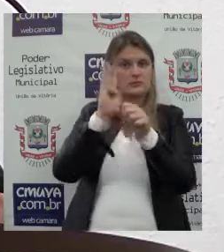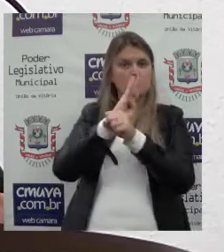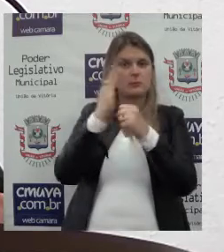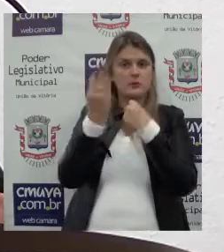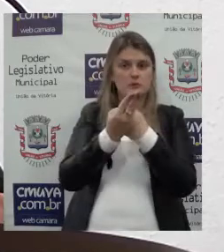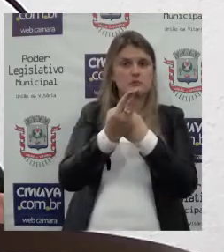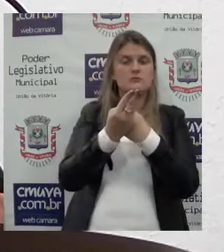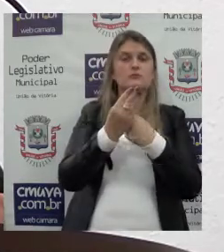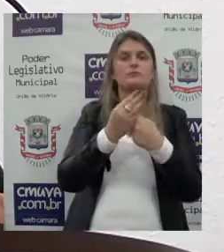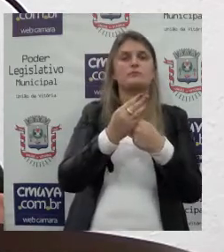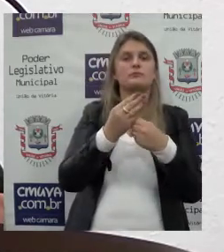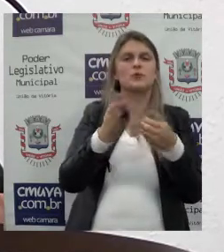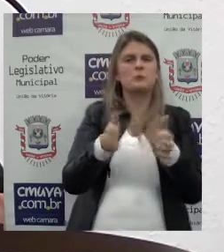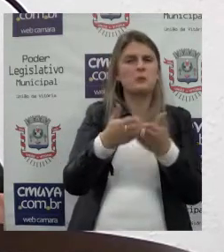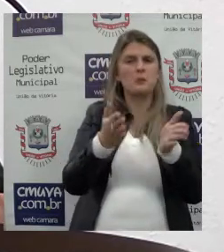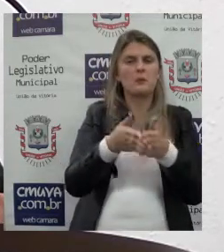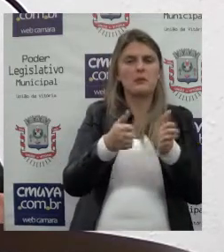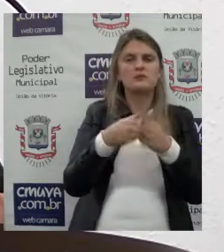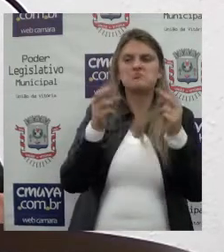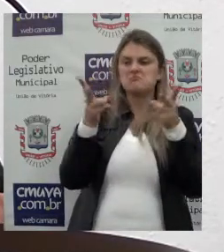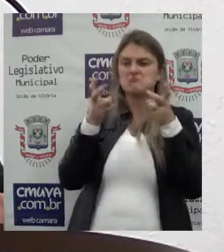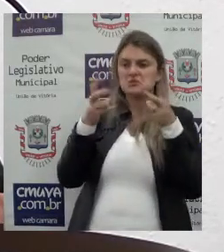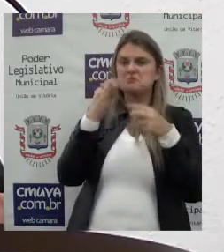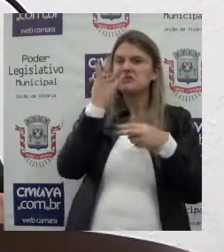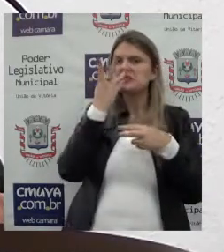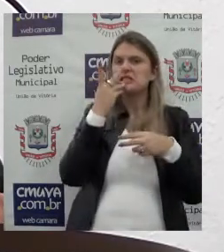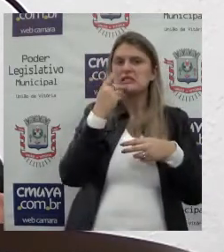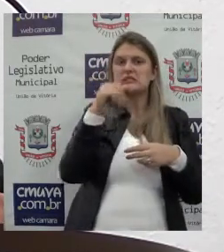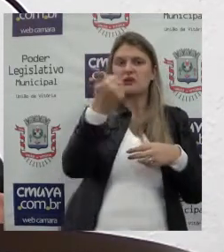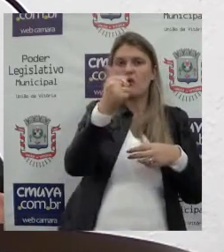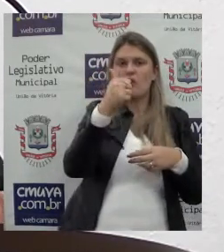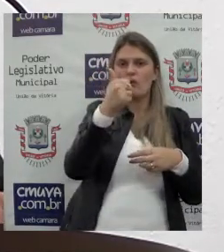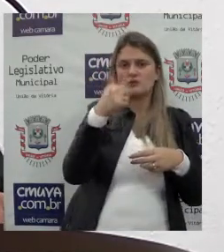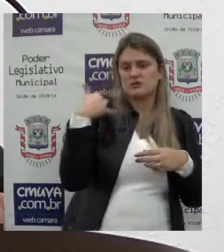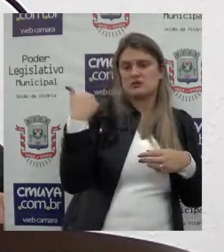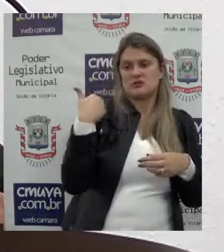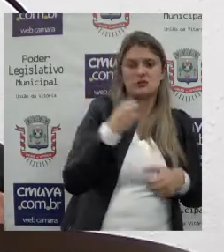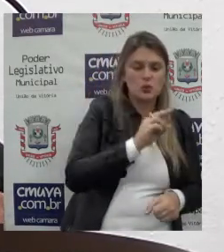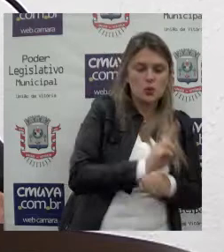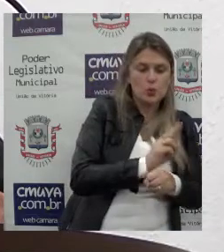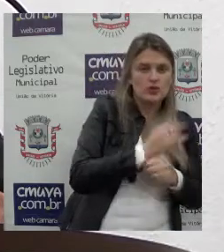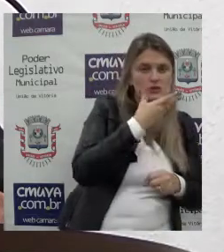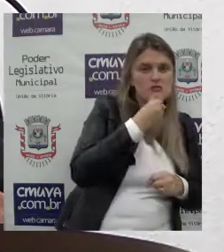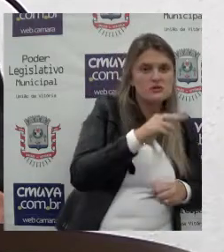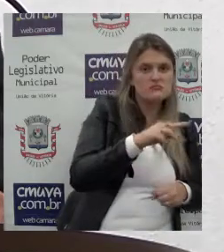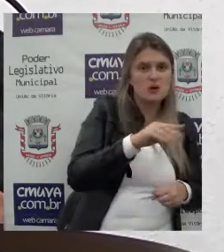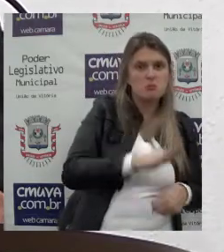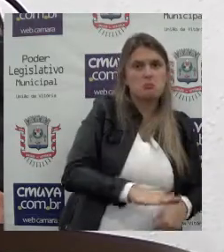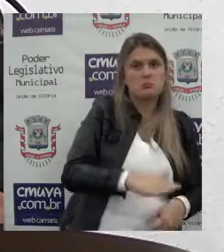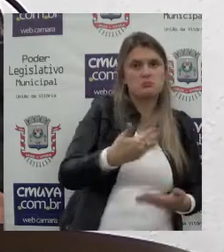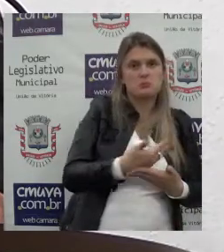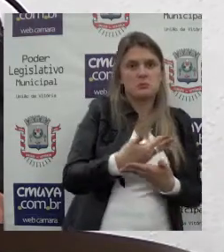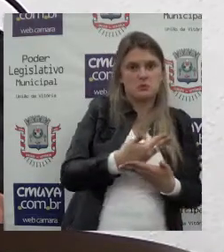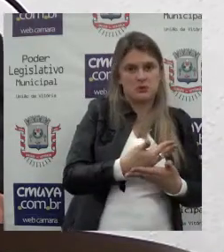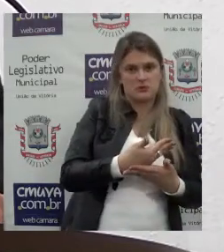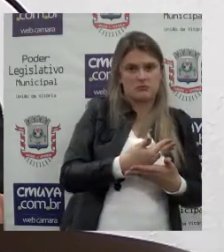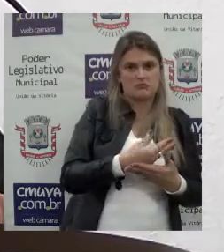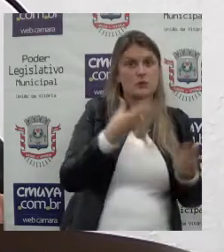procurarem nossos bairros mais pobres, vocês vão ver que tem uma criança de 11 anos cuidando de uma de 4 anos.